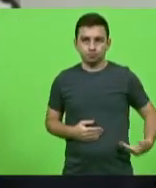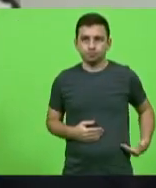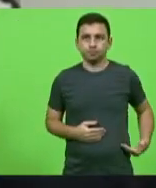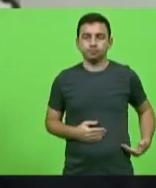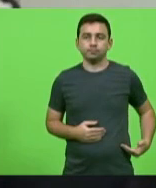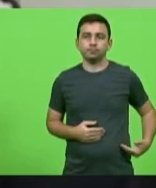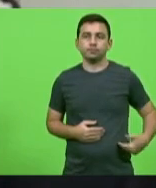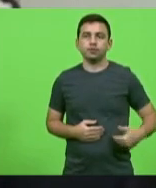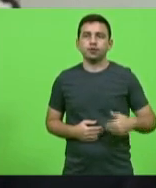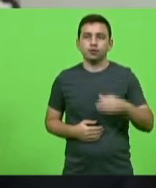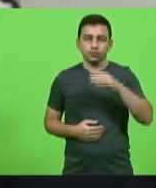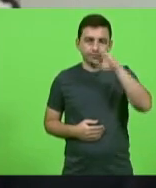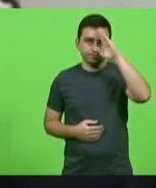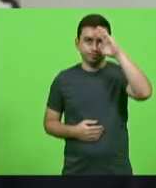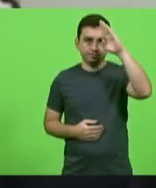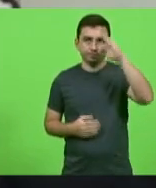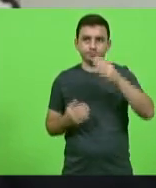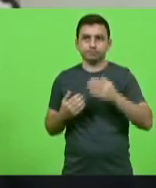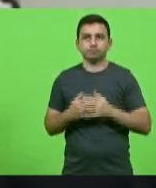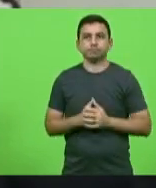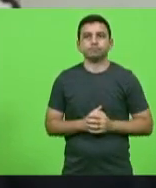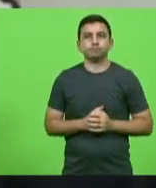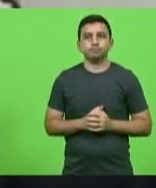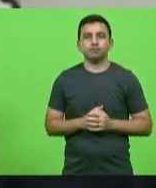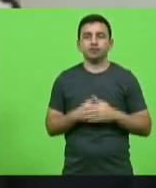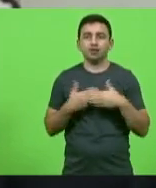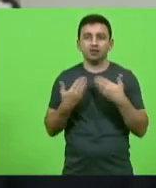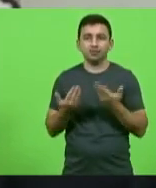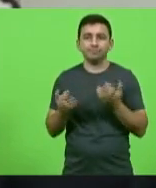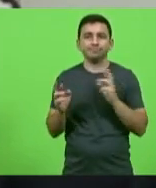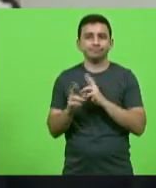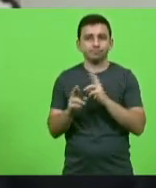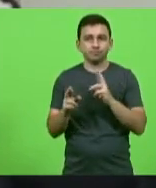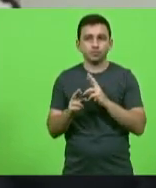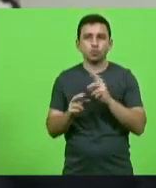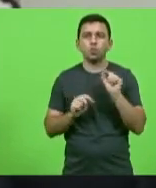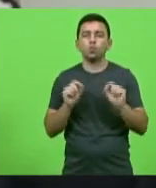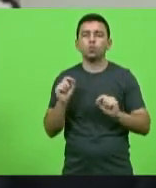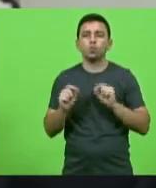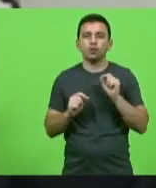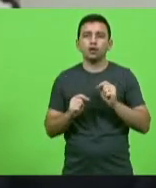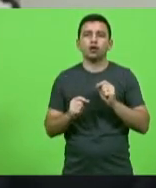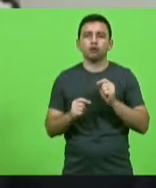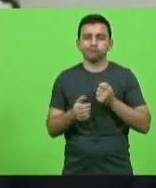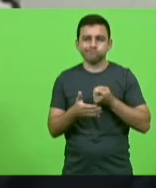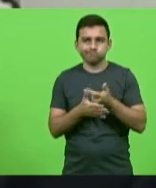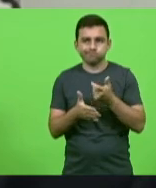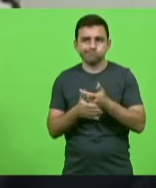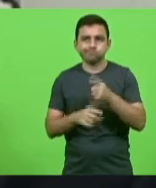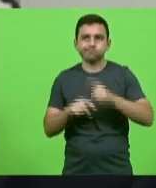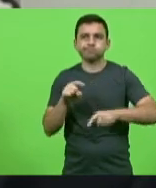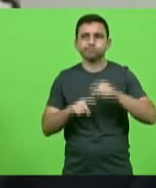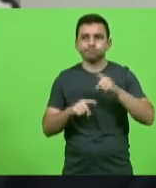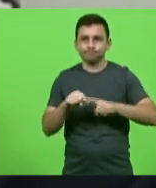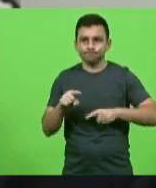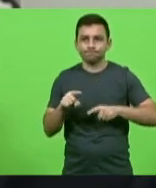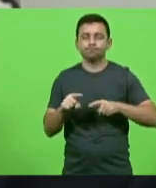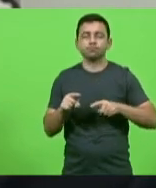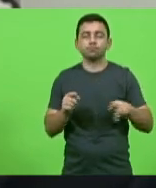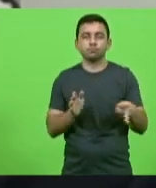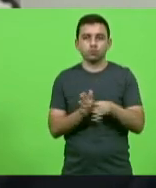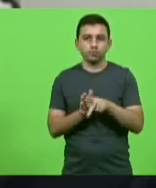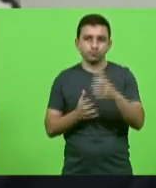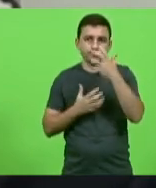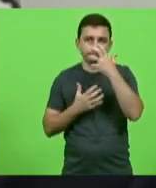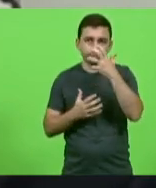do Estado de Santa Catarina senhor Carlos Moisés da Silva relacionados aí a aquisição dos respiradores ao processo de contratação